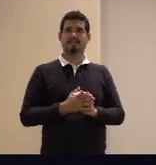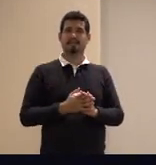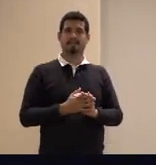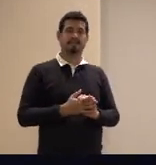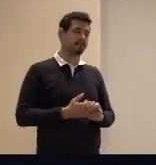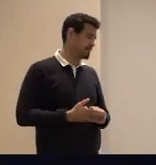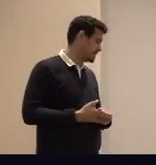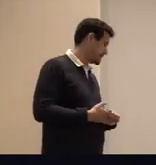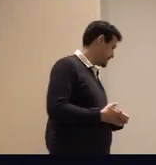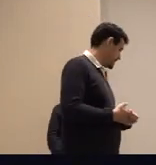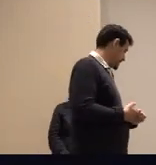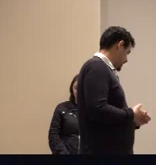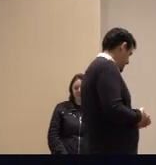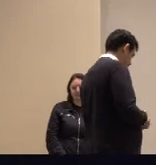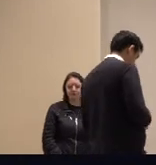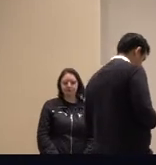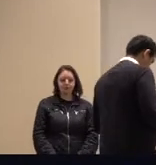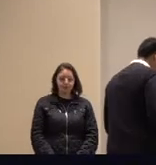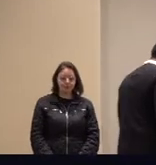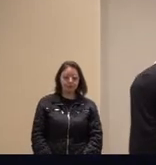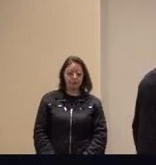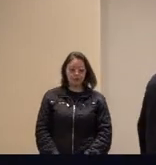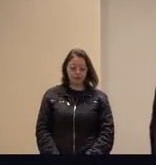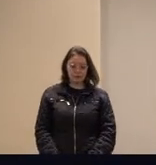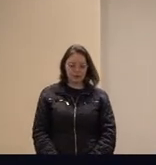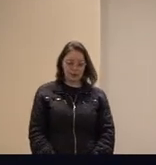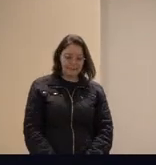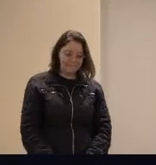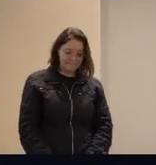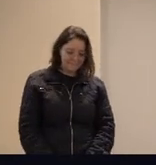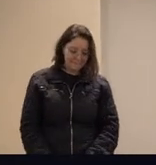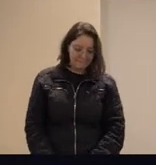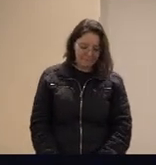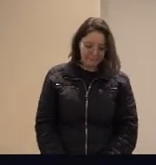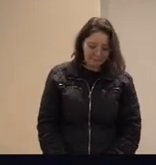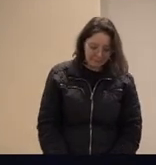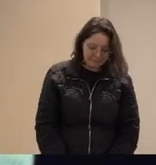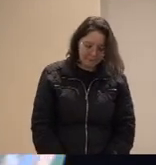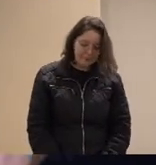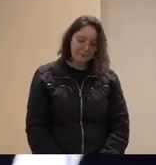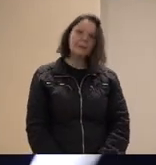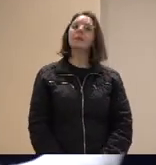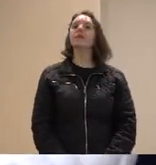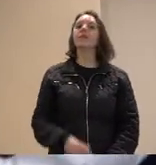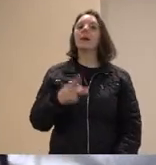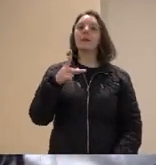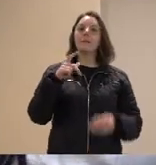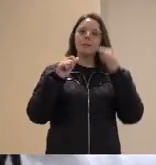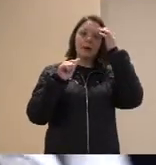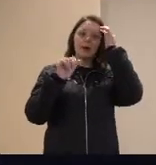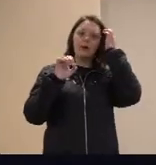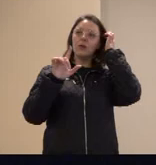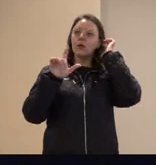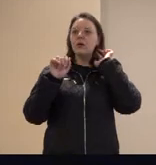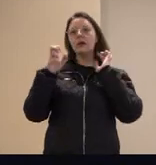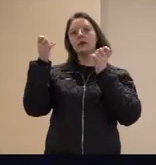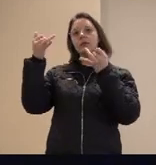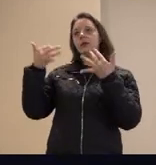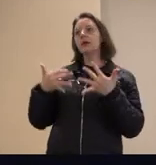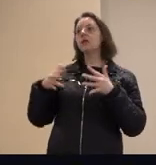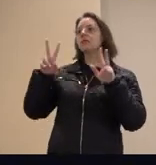trouxe da rede. Paola, fundamental, temos que fortalecer nossa rede. Esse caso de saúde